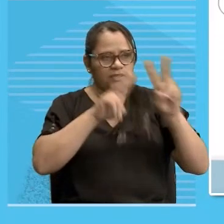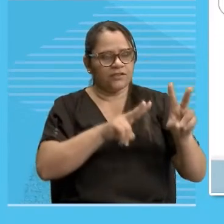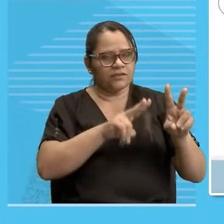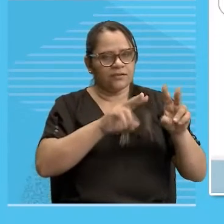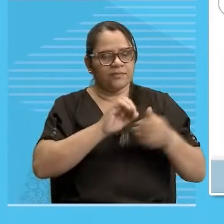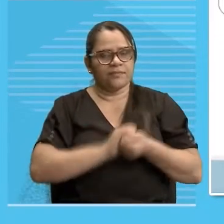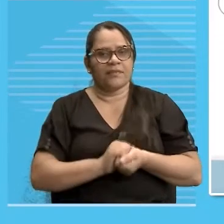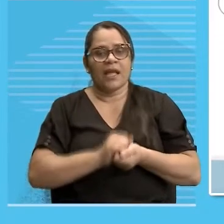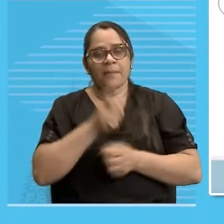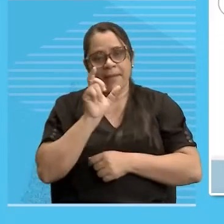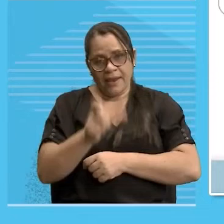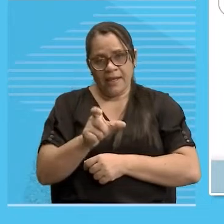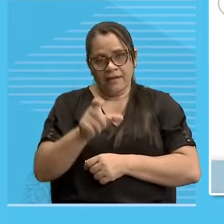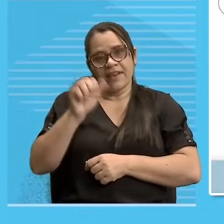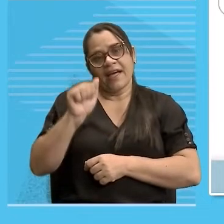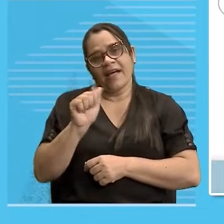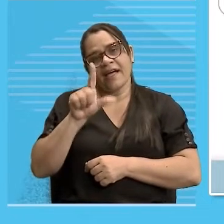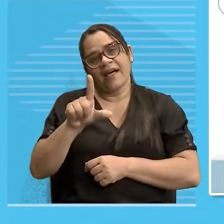Você pode,